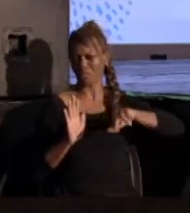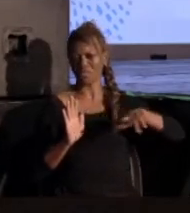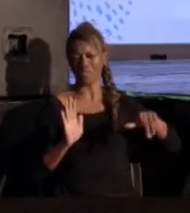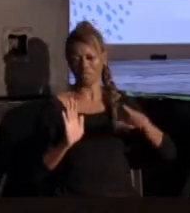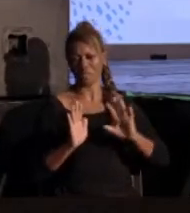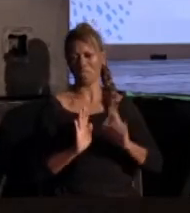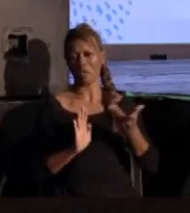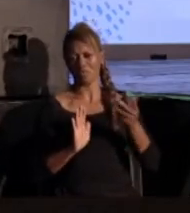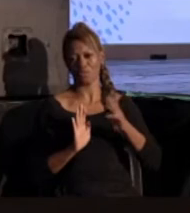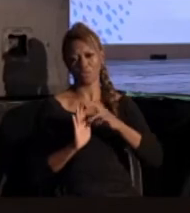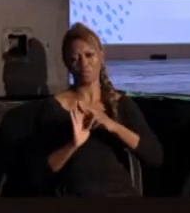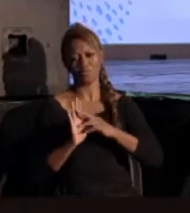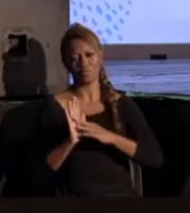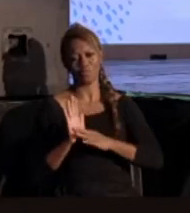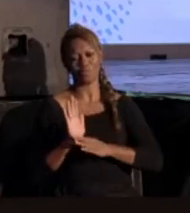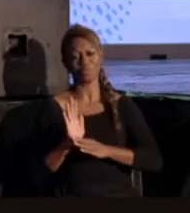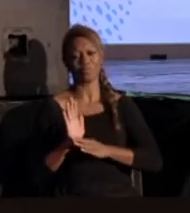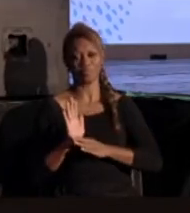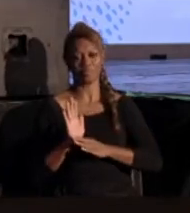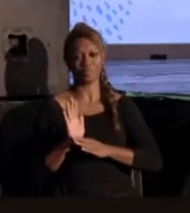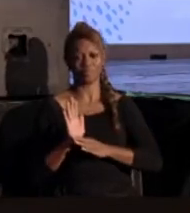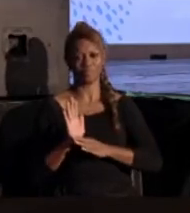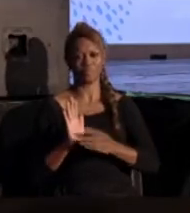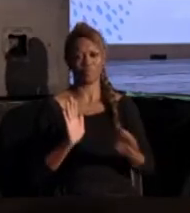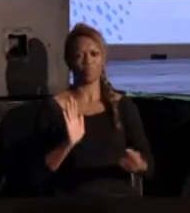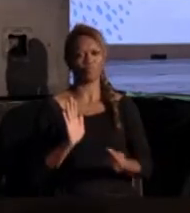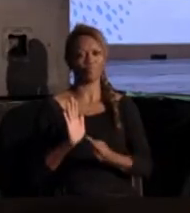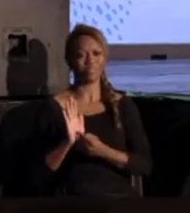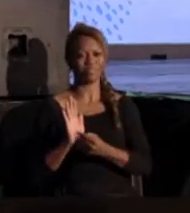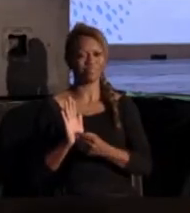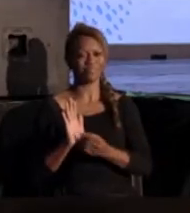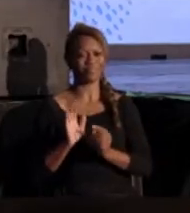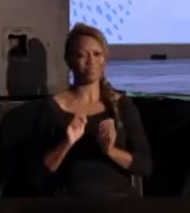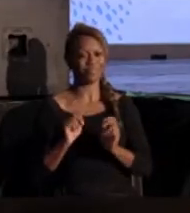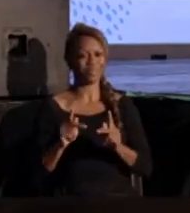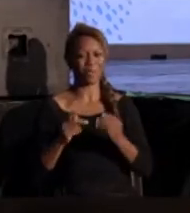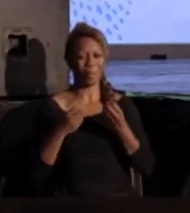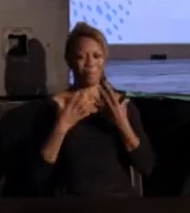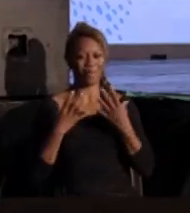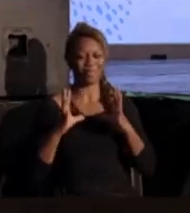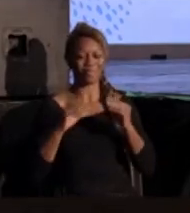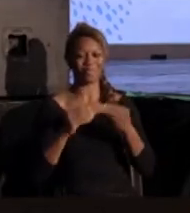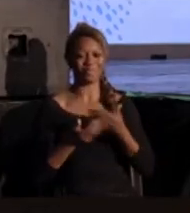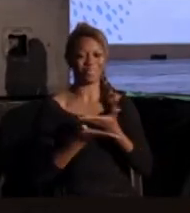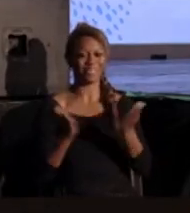Siga a nossa programação e é isso. Boa noite a todos.